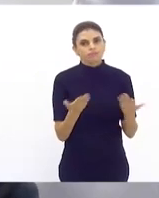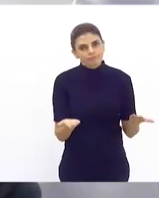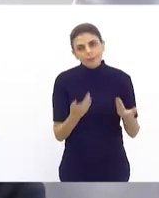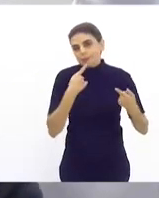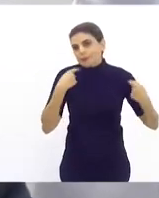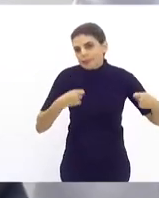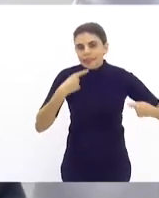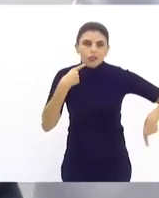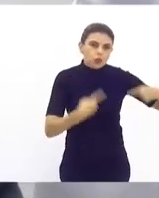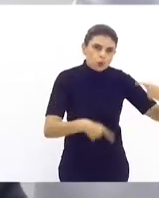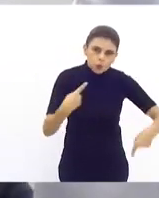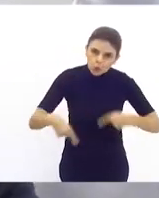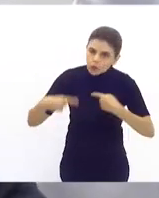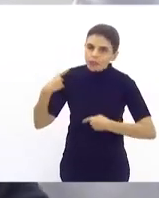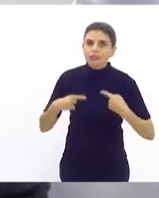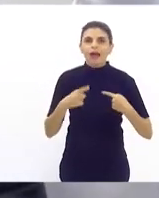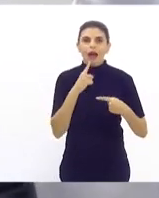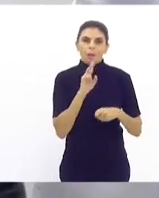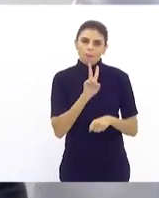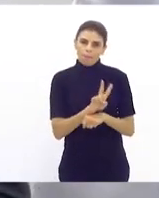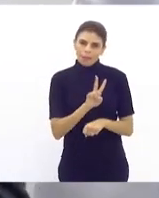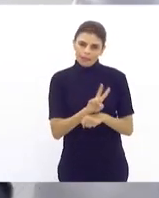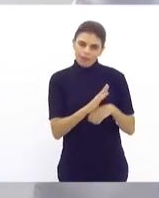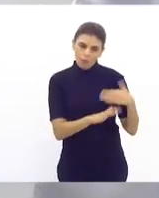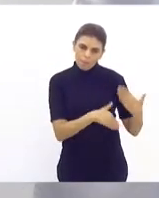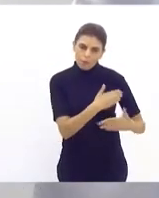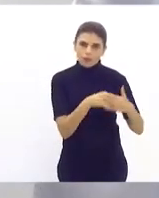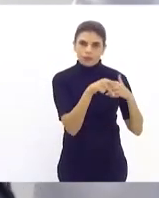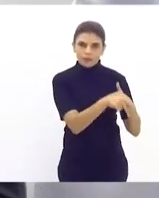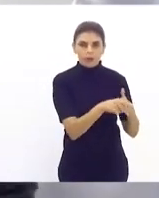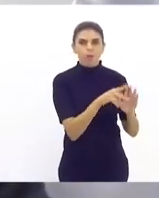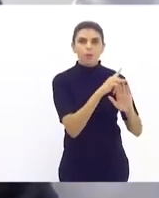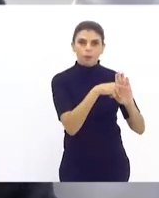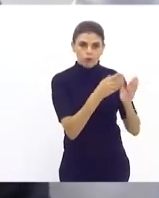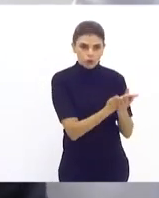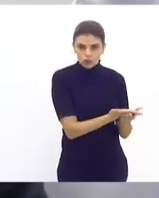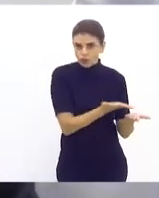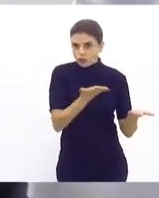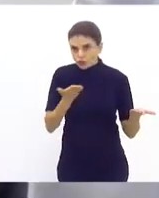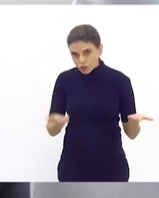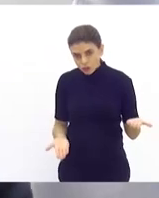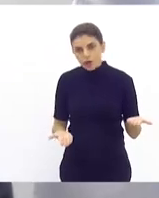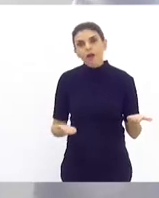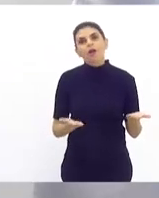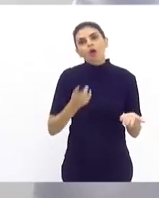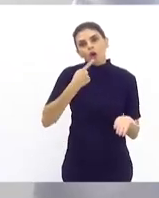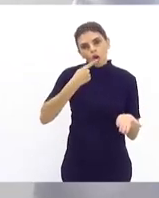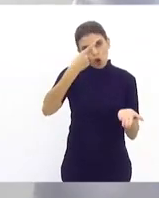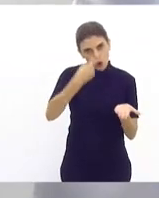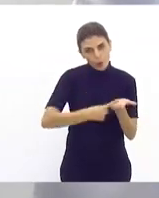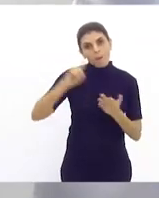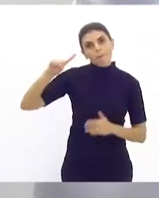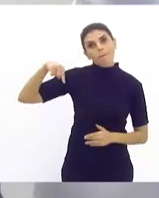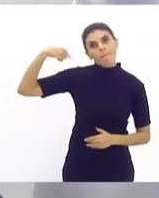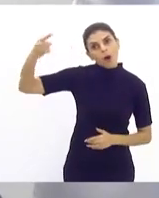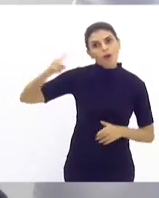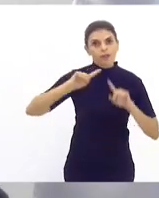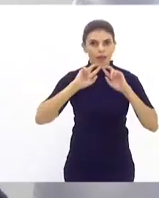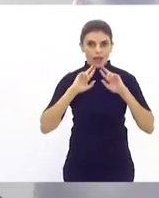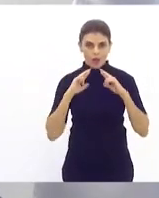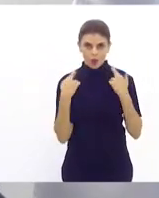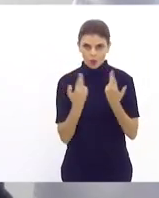careceria de discussão. Então, até para preservar o projeto de Vossa Excelência, vou retirar de pauta, firmando o compromisso de trazer na próxima